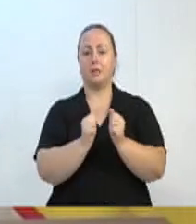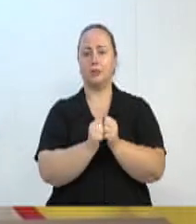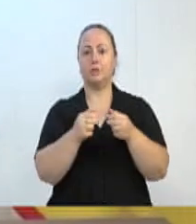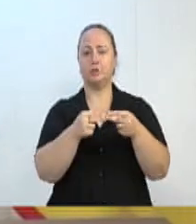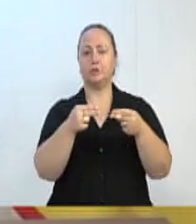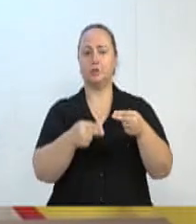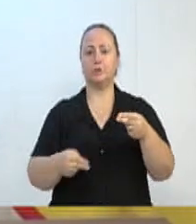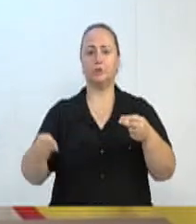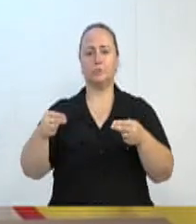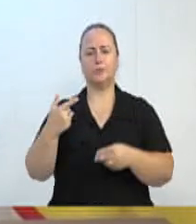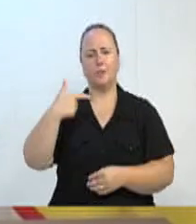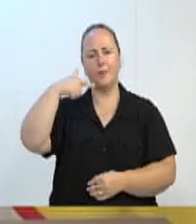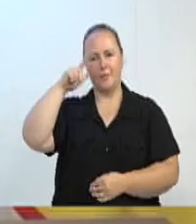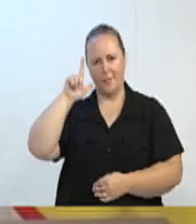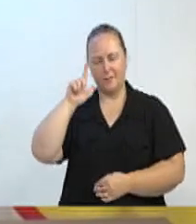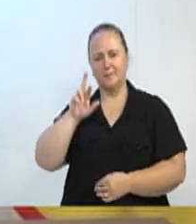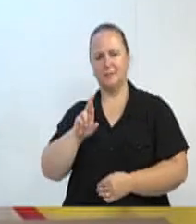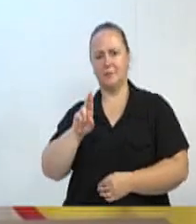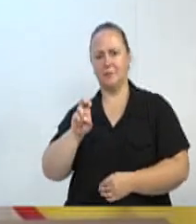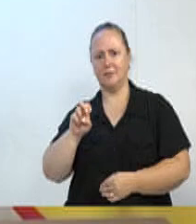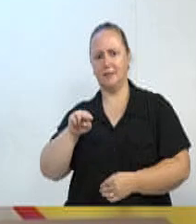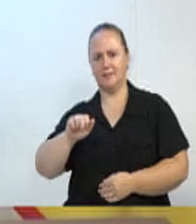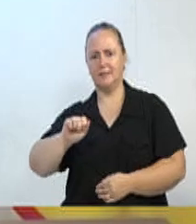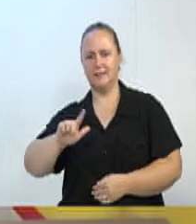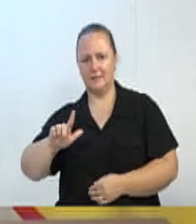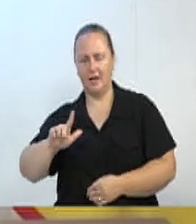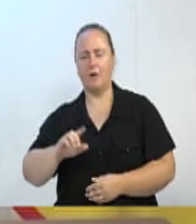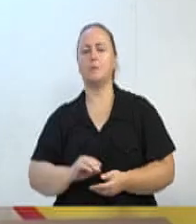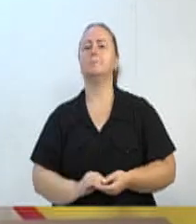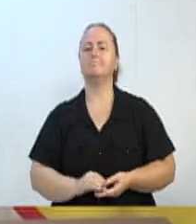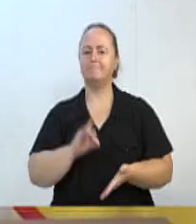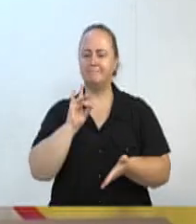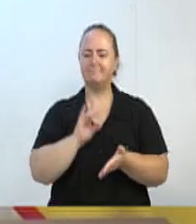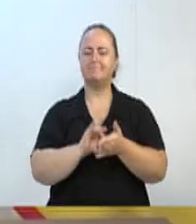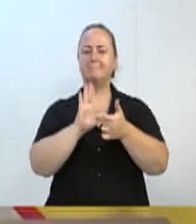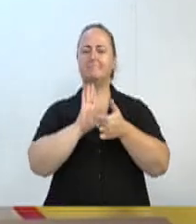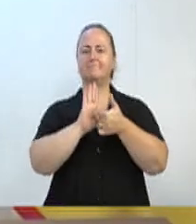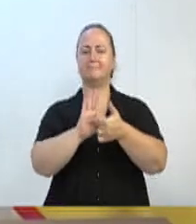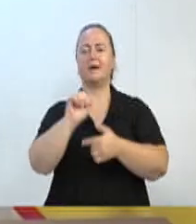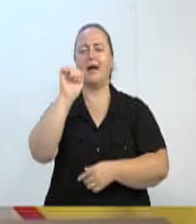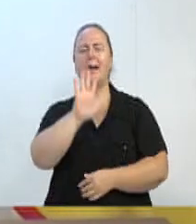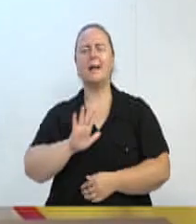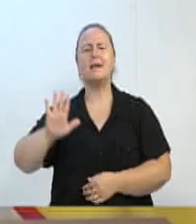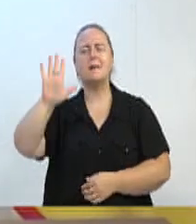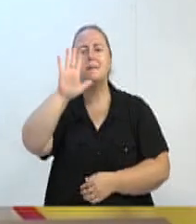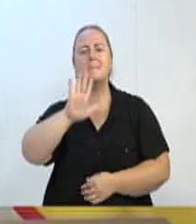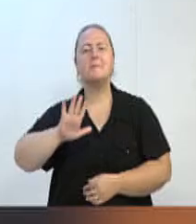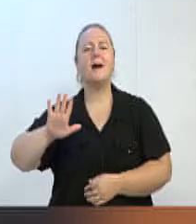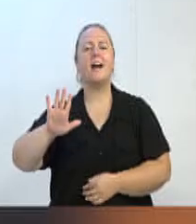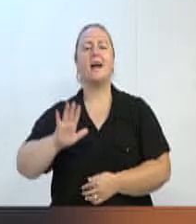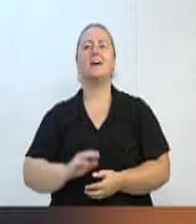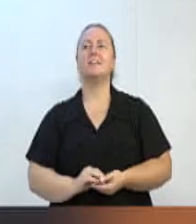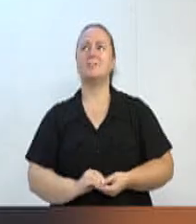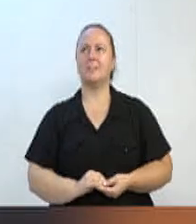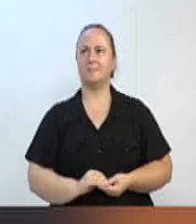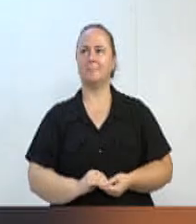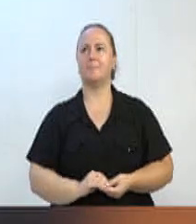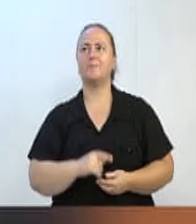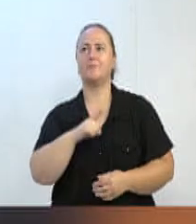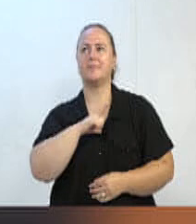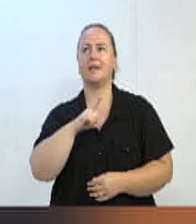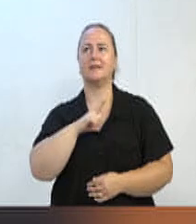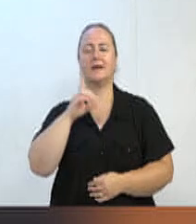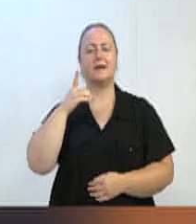duração da Renal Vida eu gostaria que ele fizesse a gentileza de postar a imagem uma foto que a gente tem nesse ato juntamente com a nossa querida